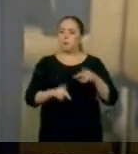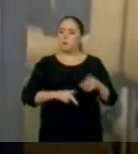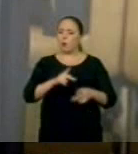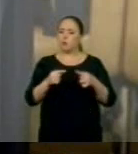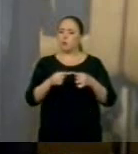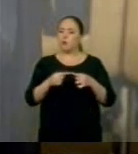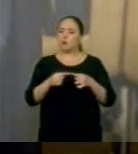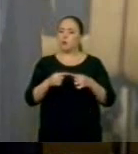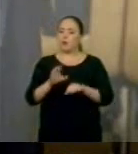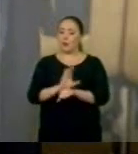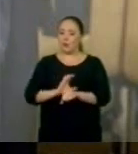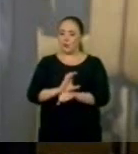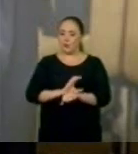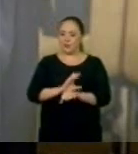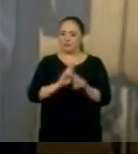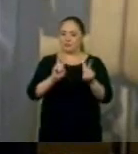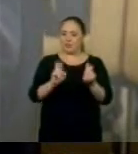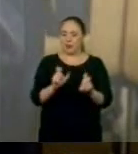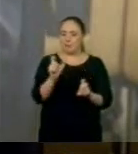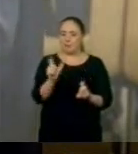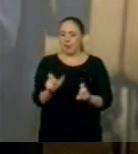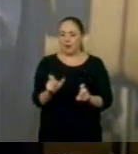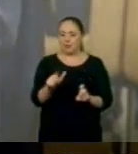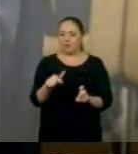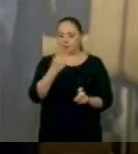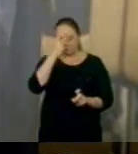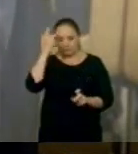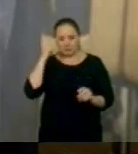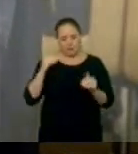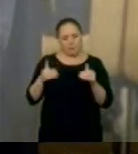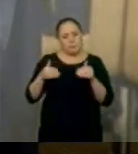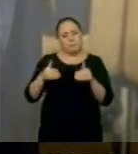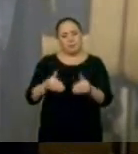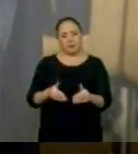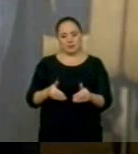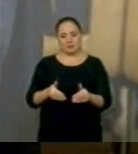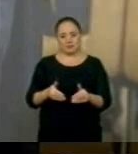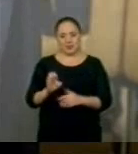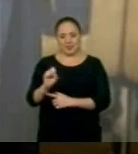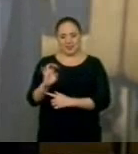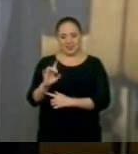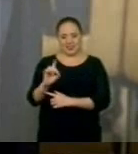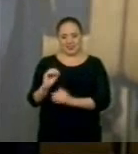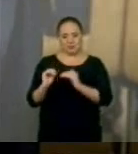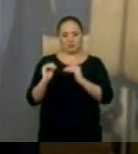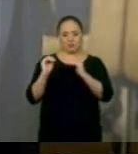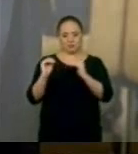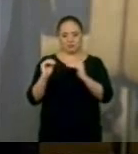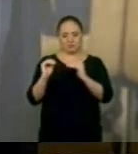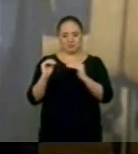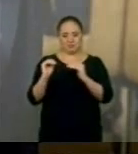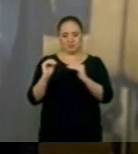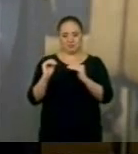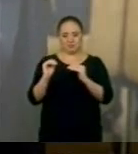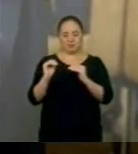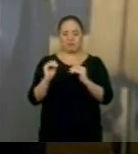constitucional do termo, como elemento componente de um Estado soberano, ao lado